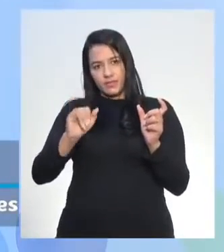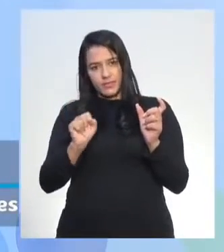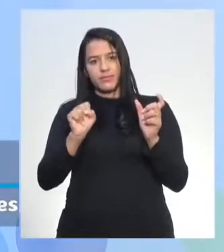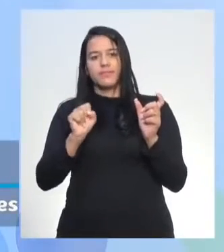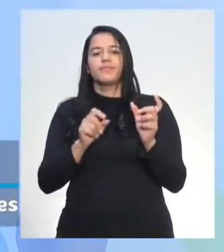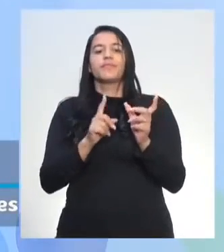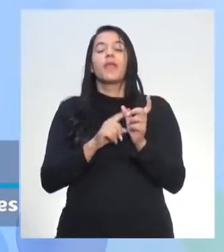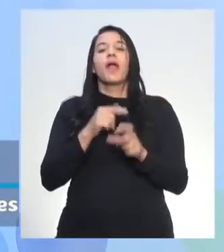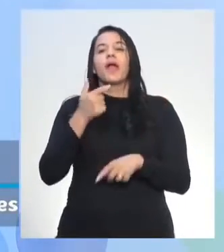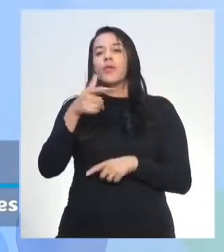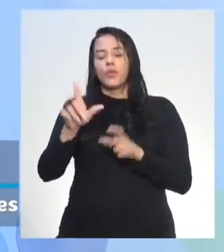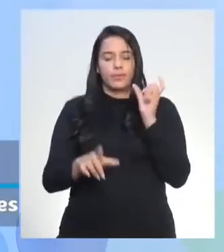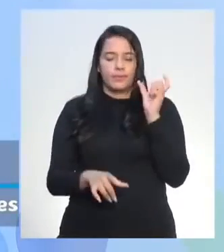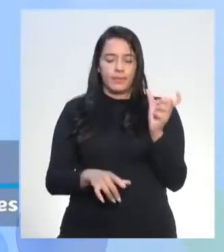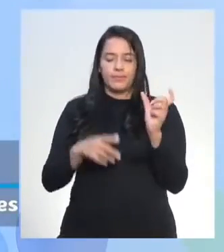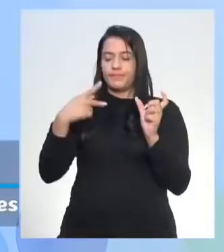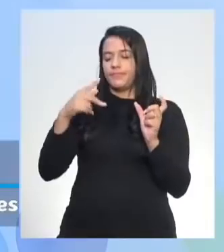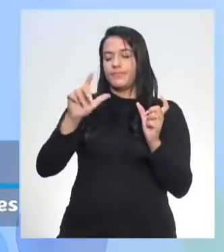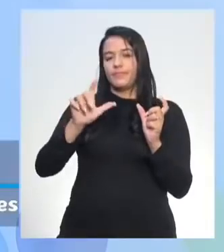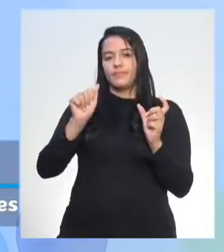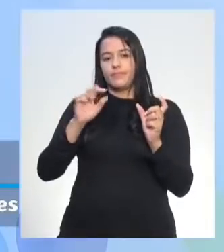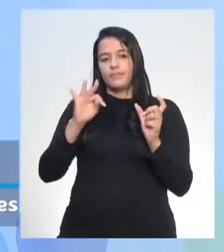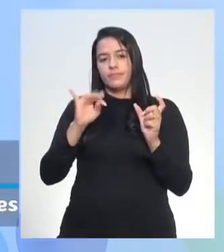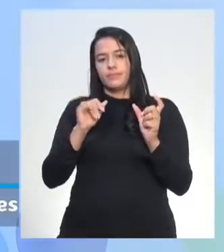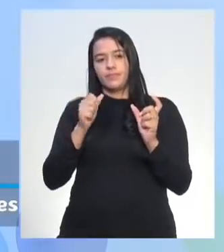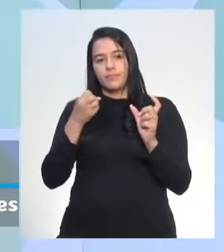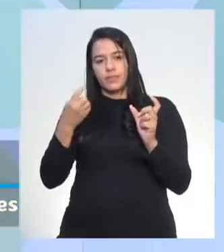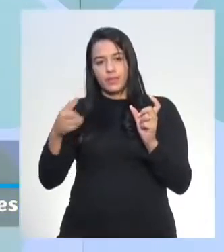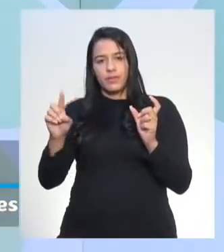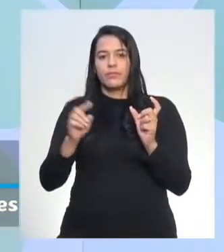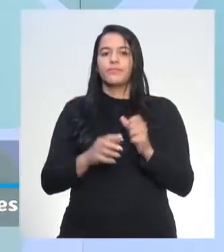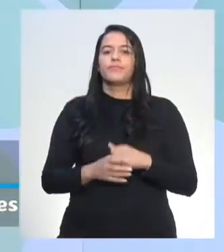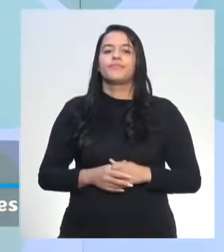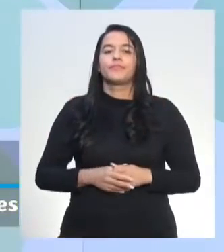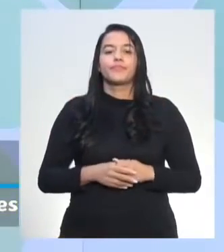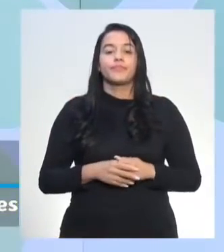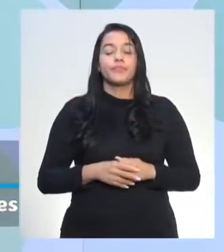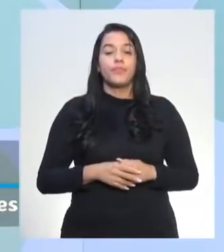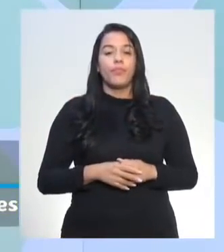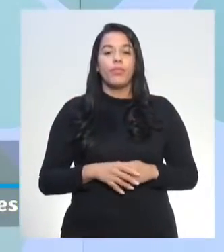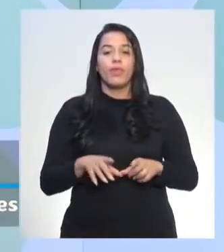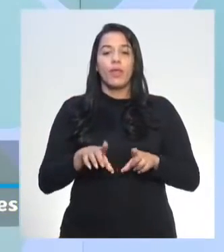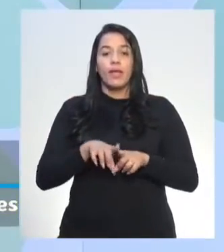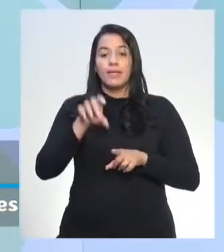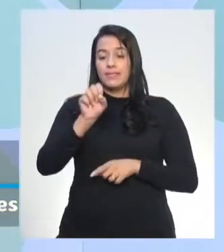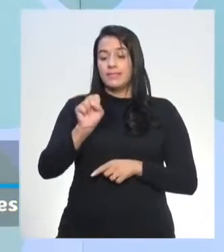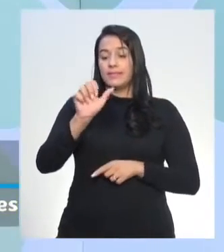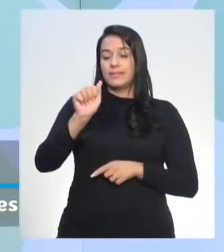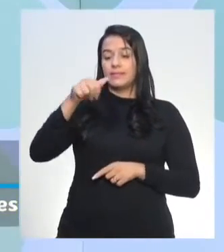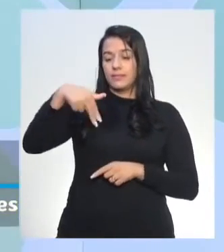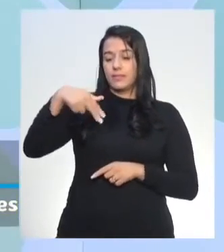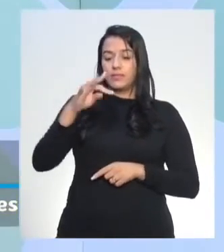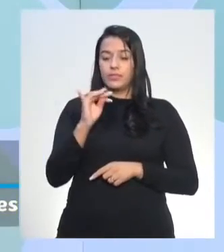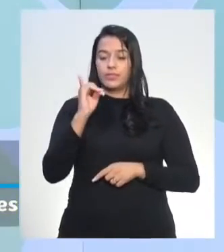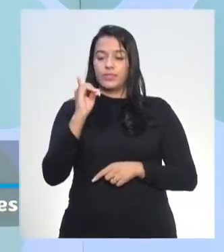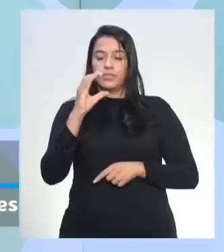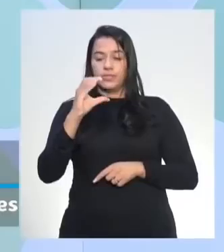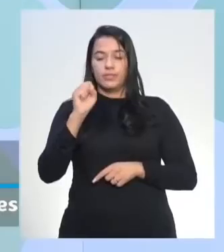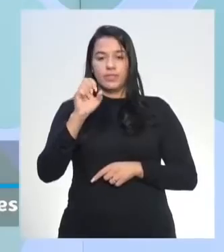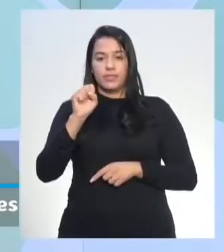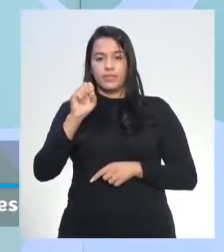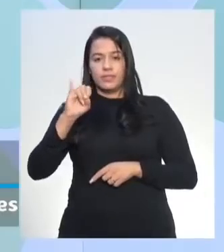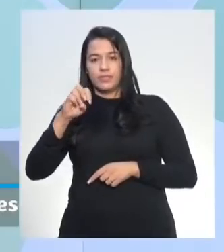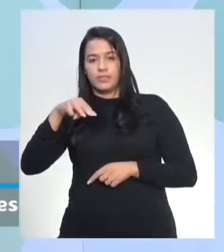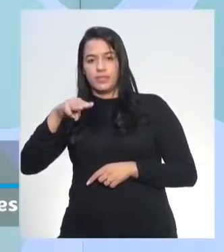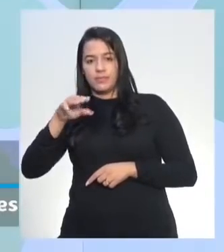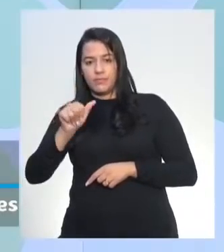panteão, indissociáveis. Sim. Essas são as palavras que eles... Santíssima Trindade é uma palavra muito comum para quem é religioso, né? Então talvez as pessoas lembrem. Vamos ver